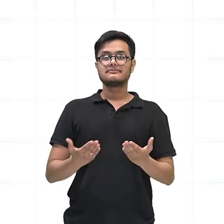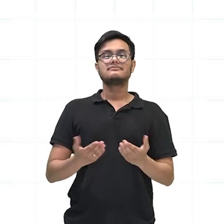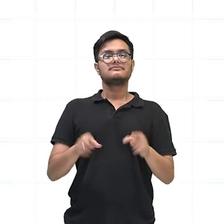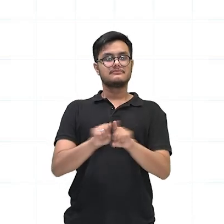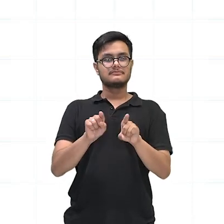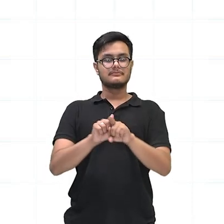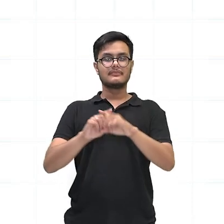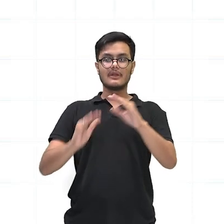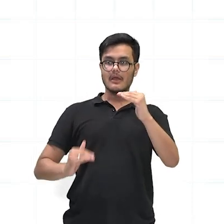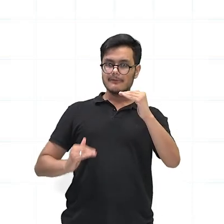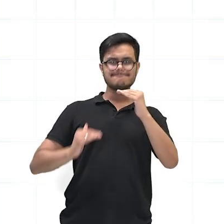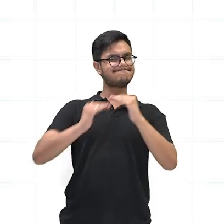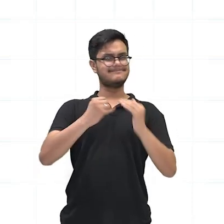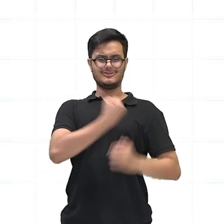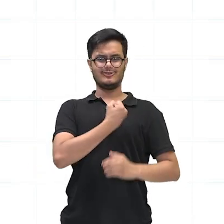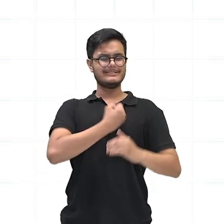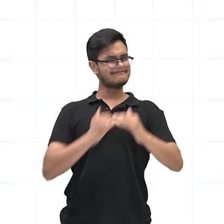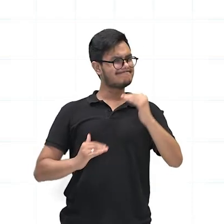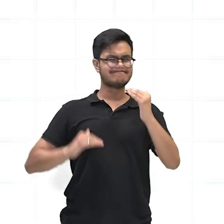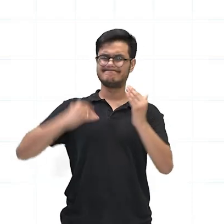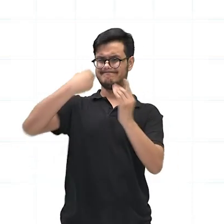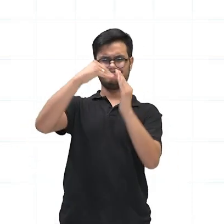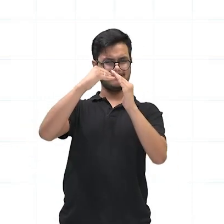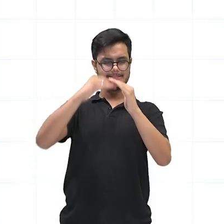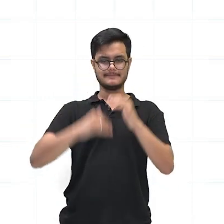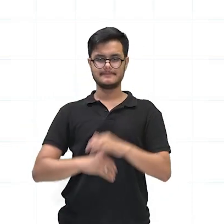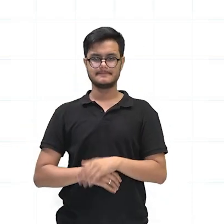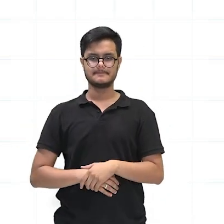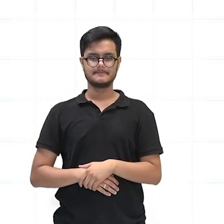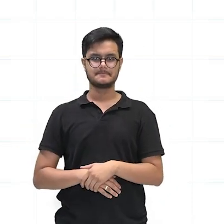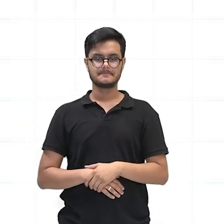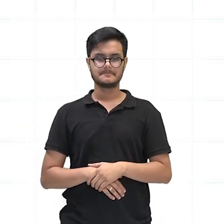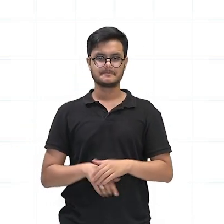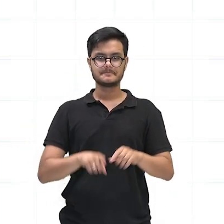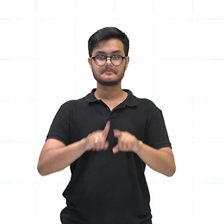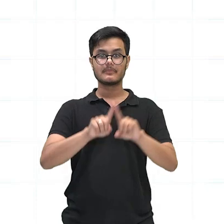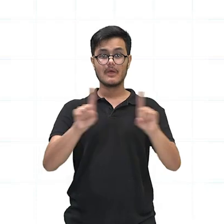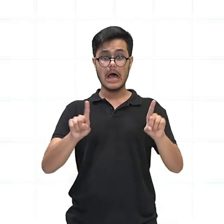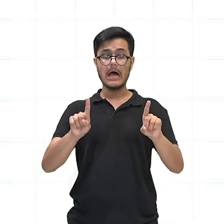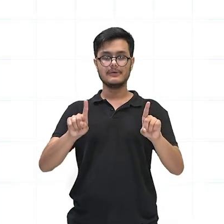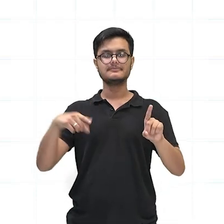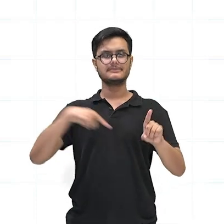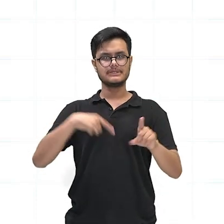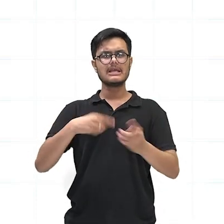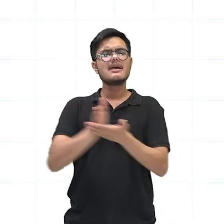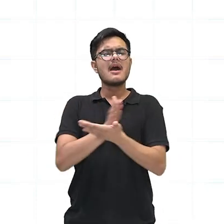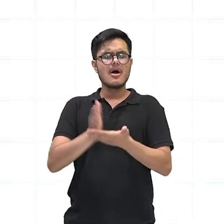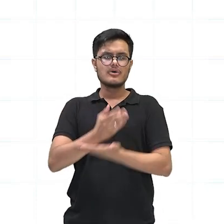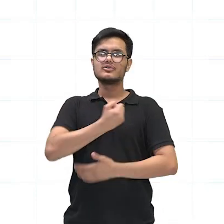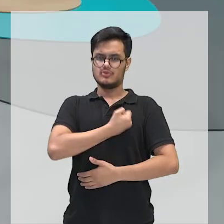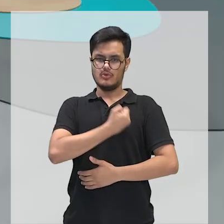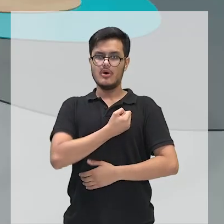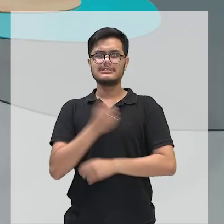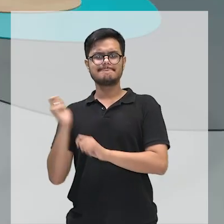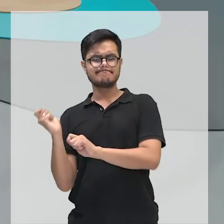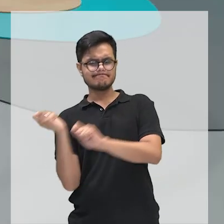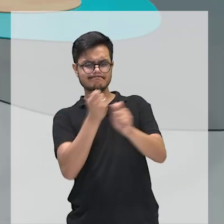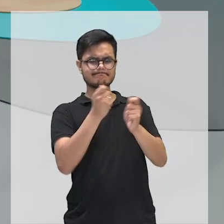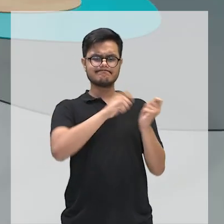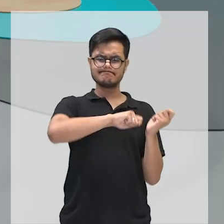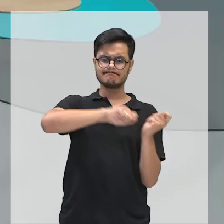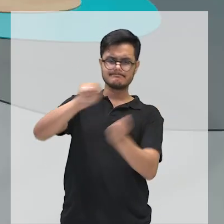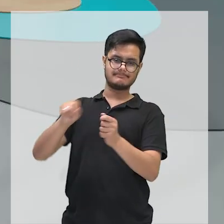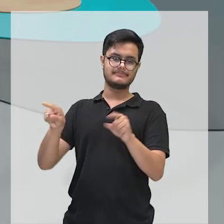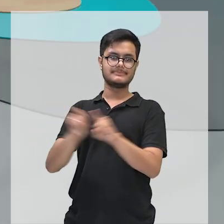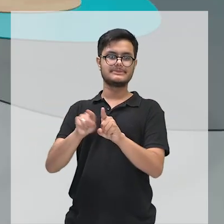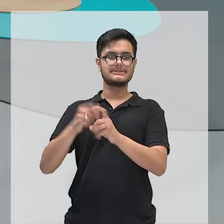score obtido no jogo, tá certo? Mas, assim como tem as formas de pontuar como um rebatedor, tem as formas